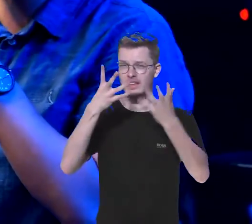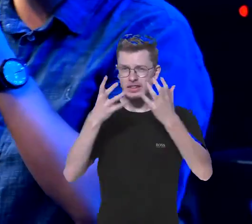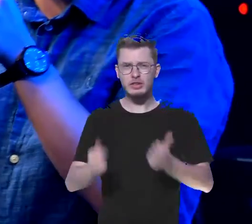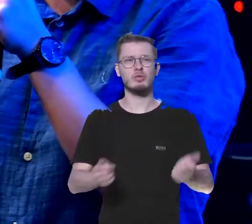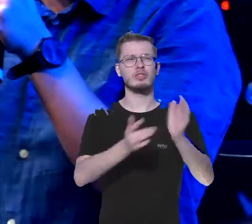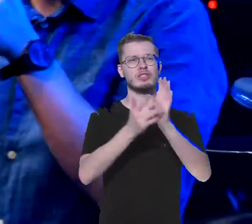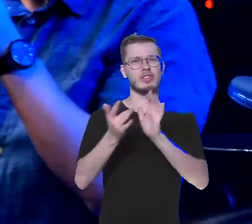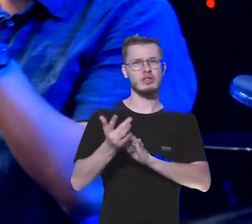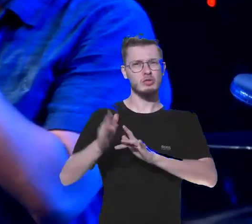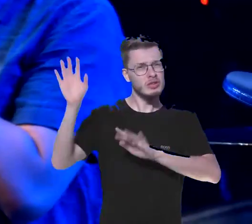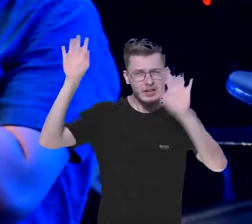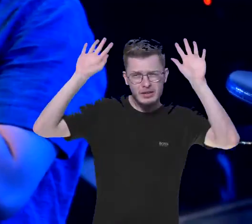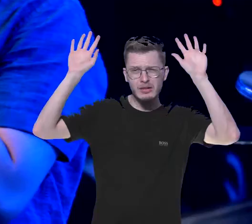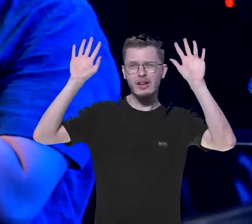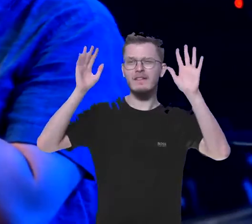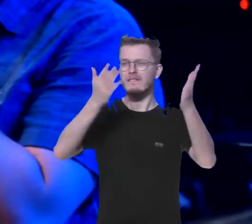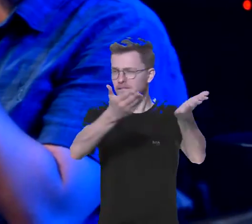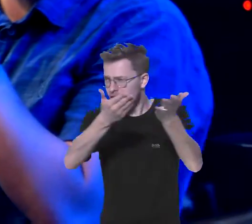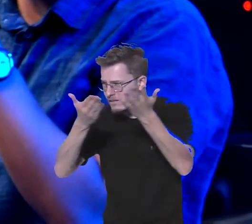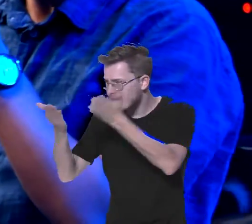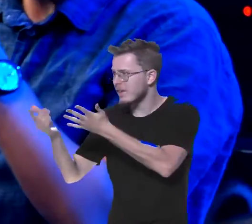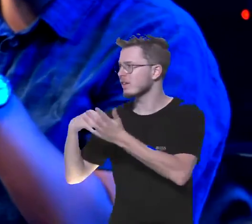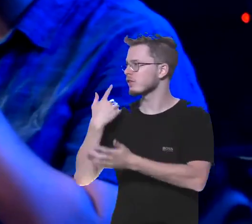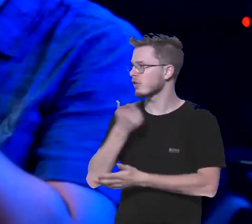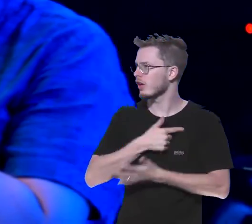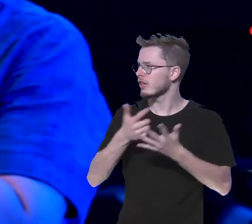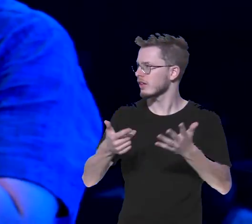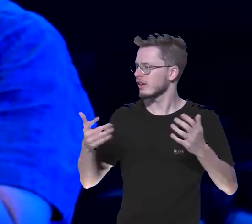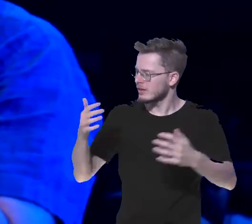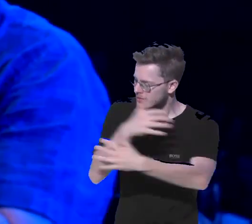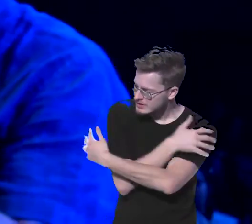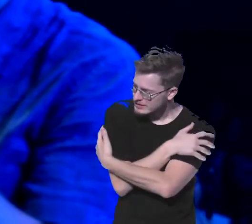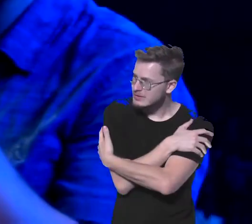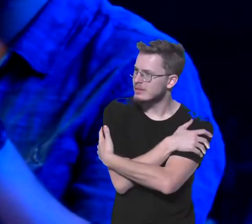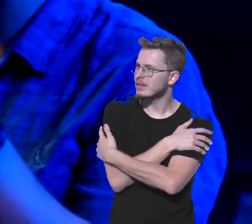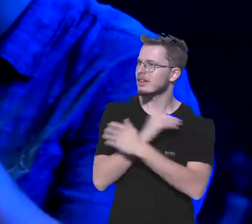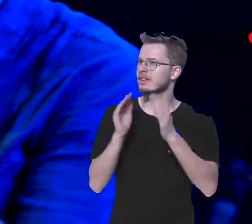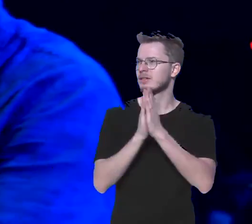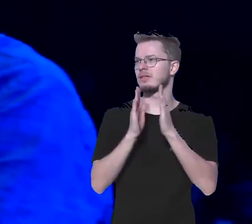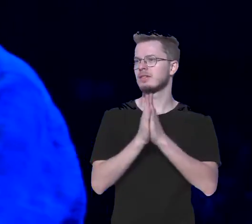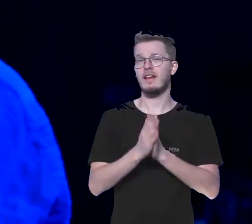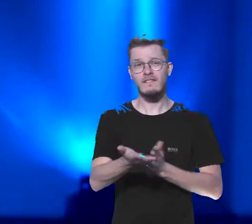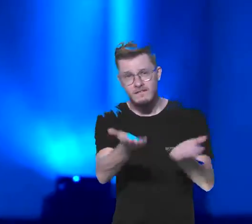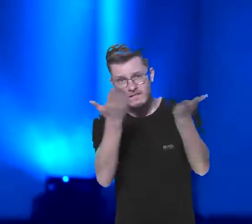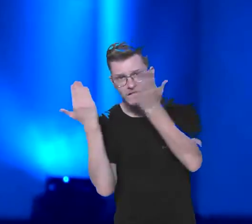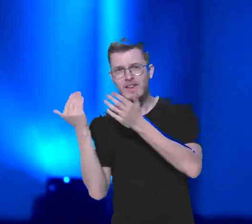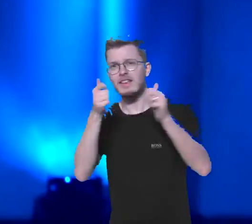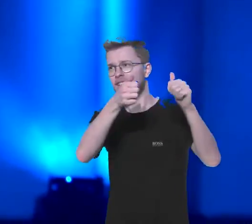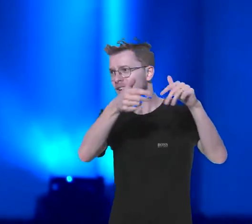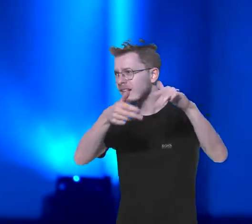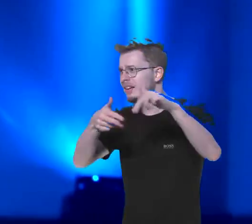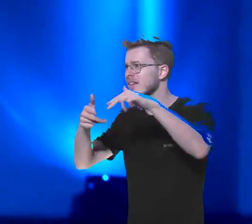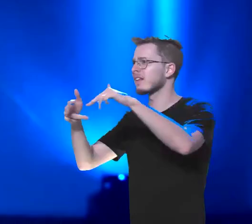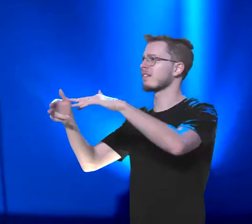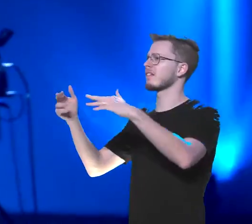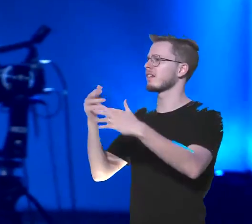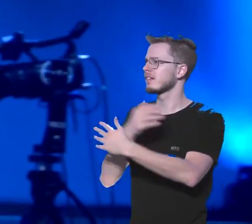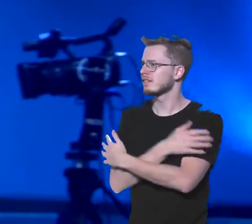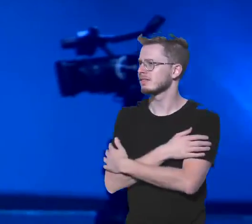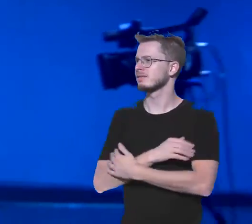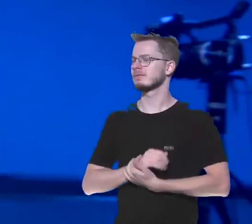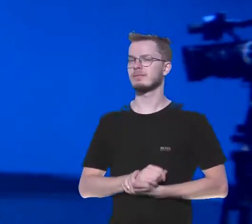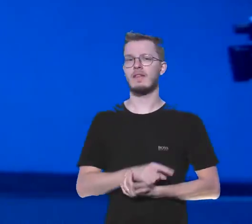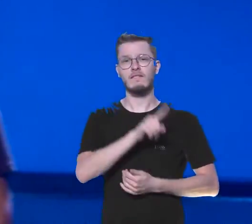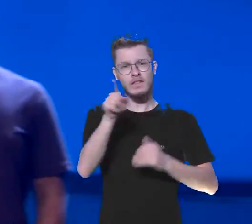nós queremos te abraçar, nós queremos orar por você. Hoje é dia de liberdade, pode sair do seu lugar. Você que ergueu as mãos, você que fez